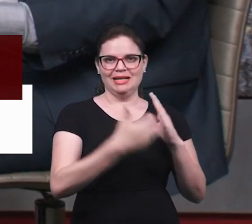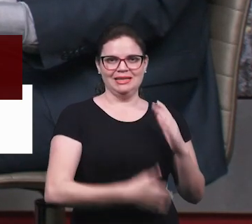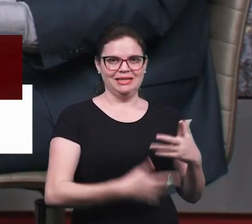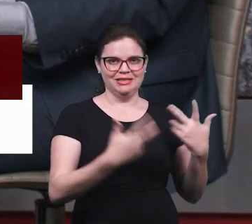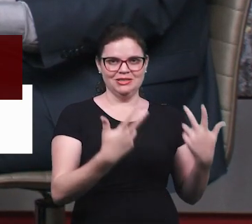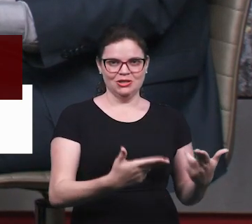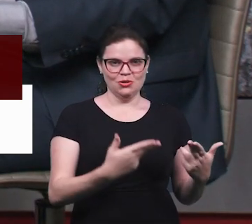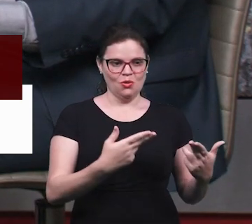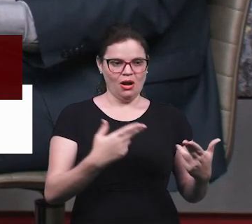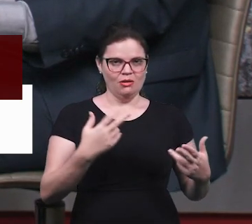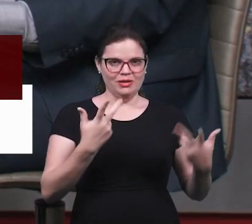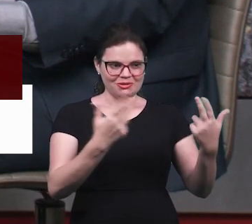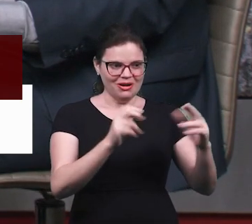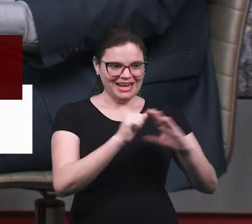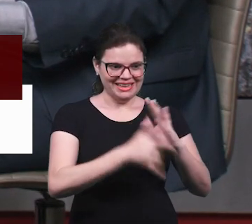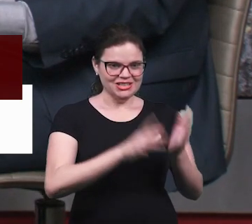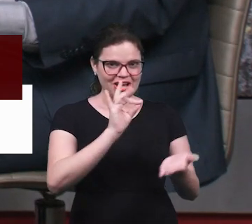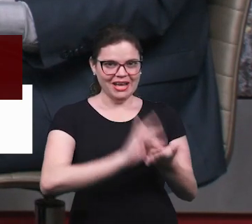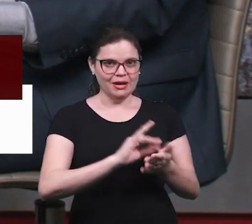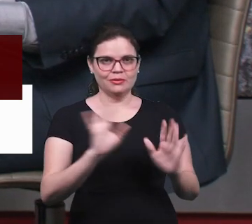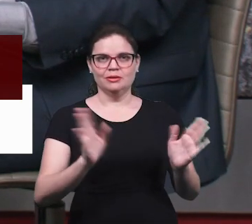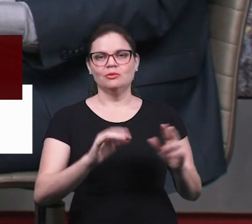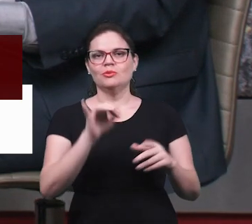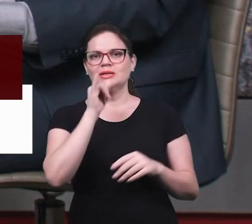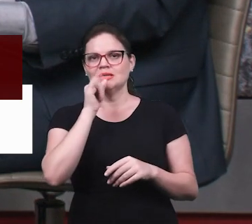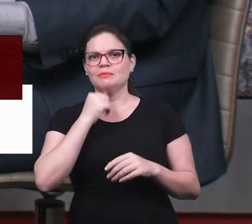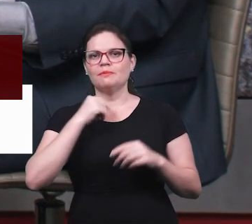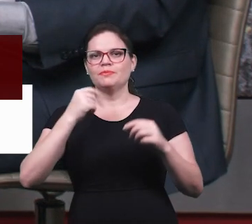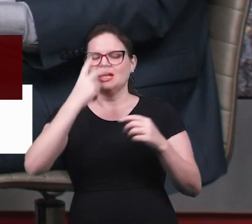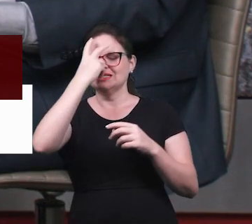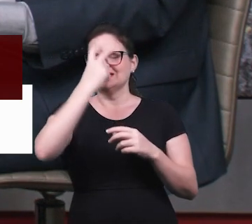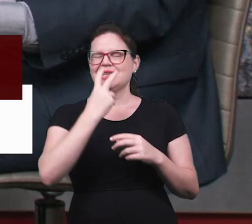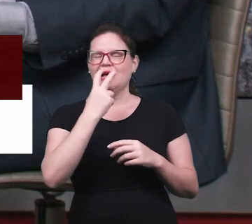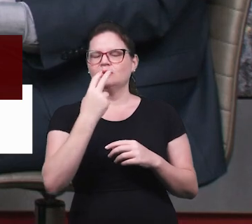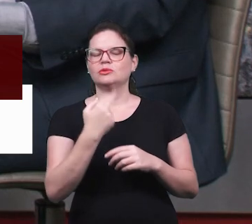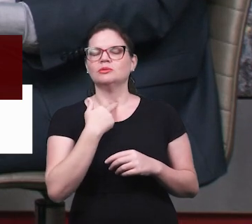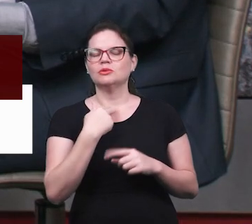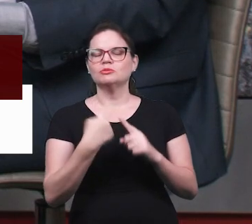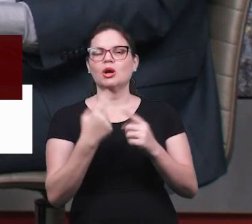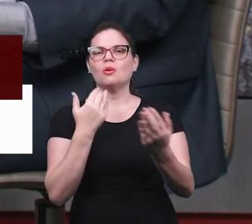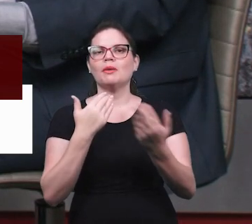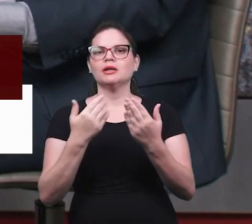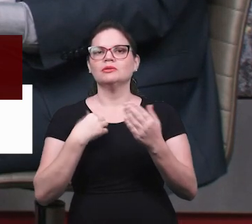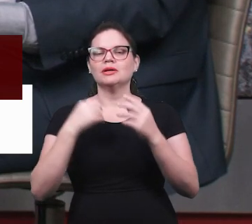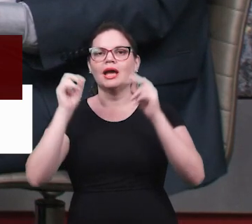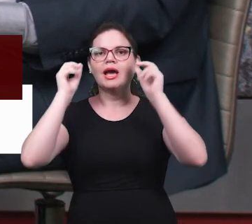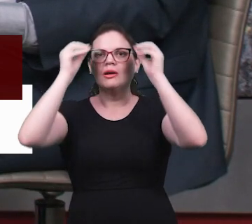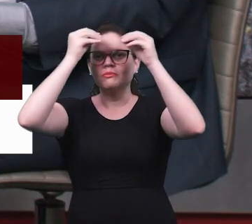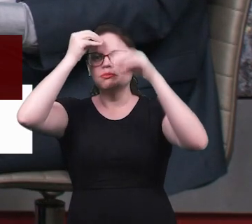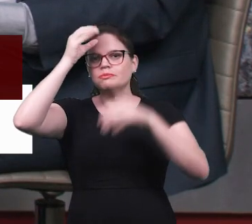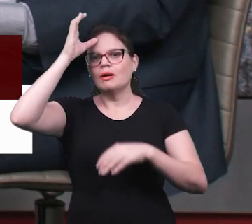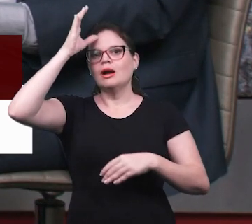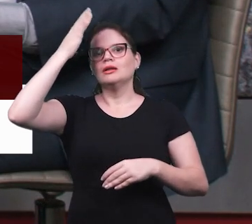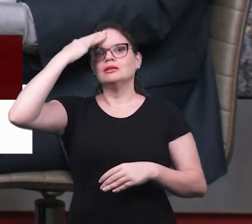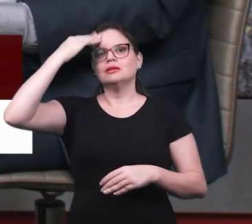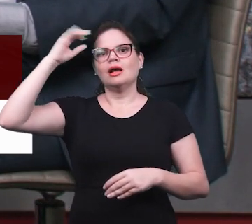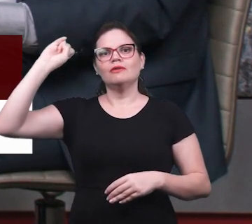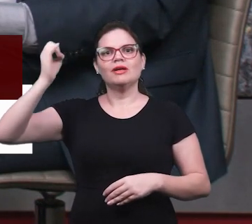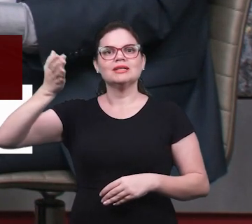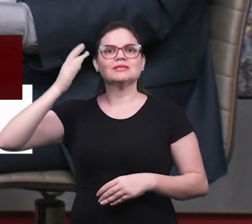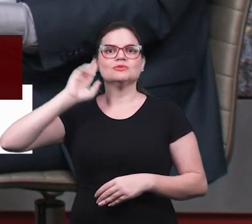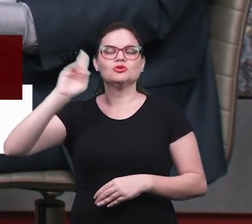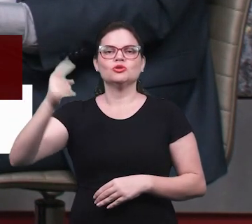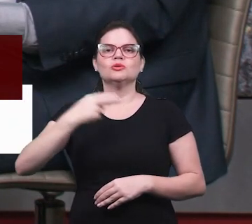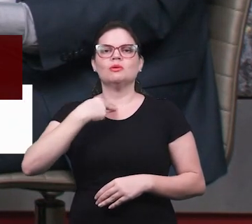dos olhos, óculos, nós precisamos ter o nosso olhar santo, né? Enxergar a partir do Espírito Santo do